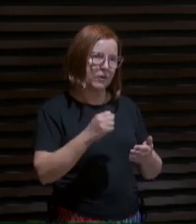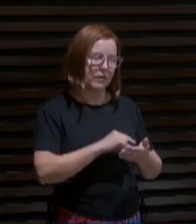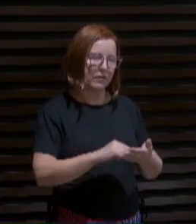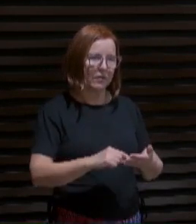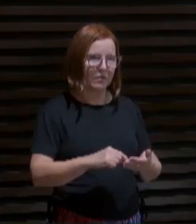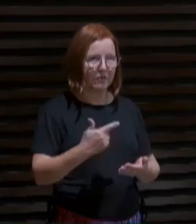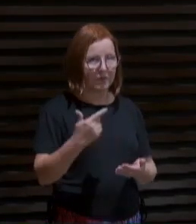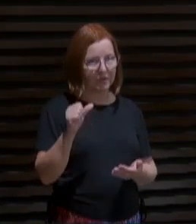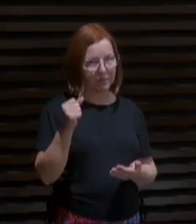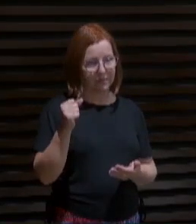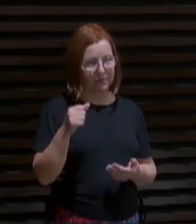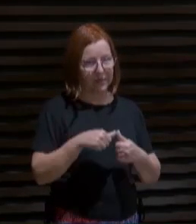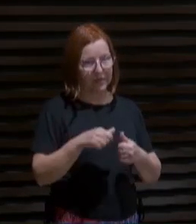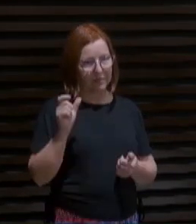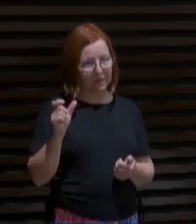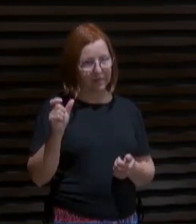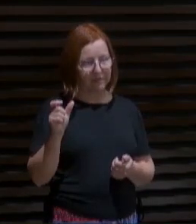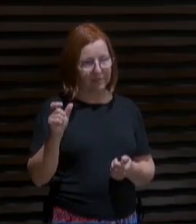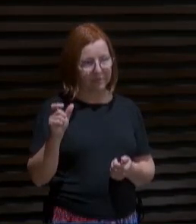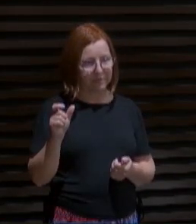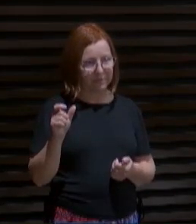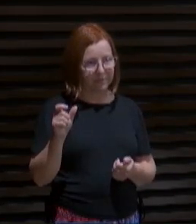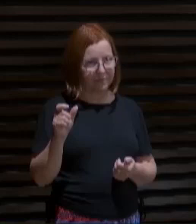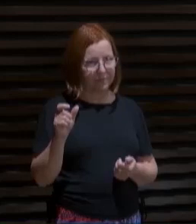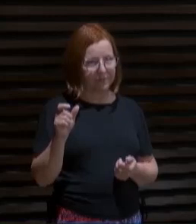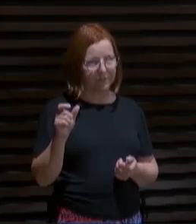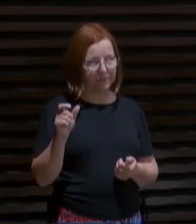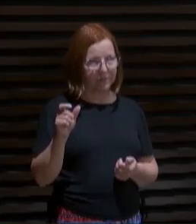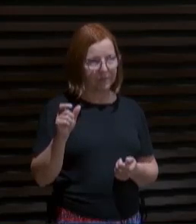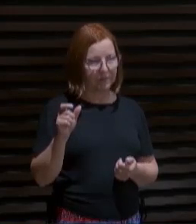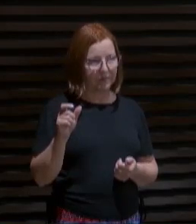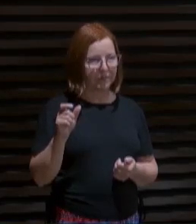28. Essa palavra é a palavra